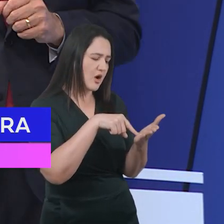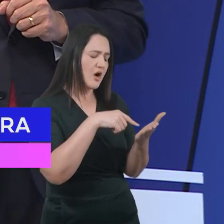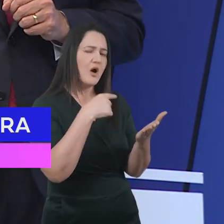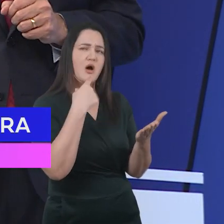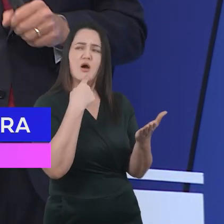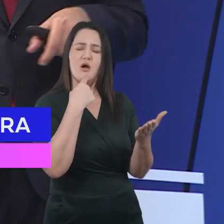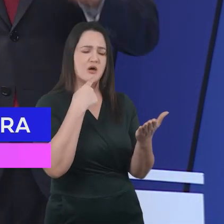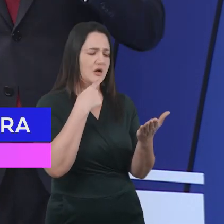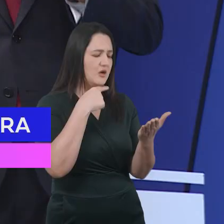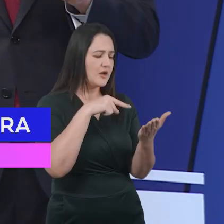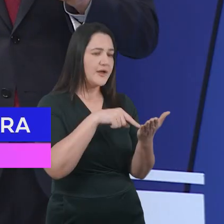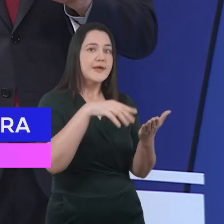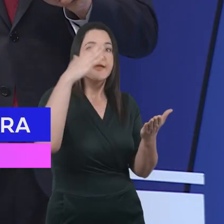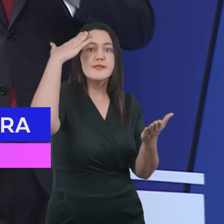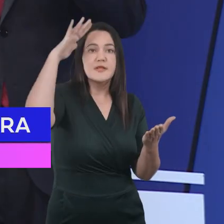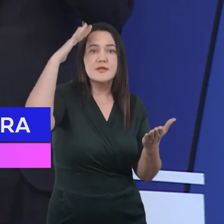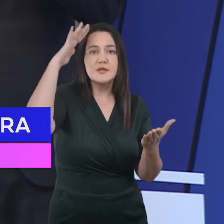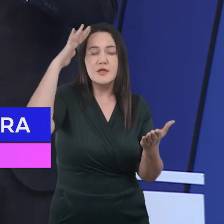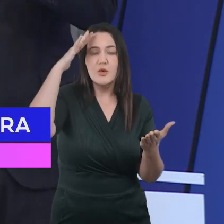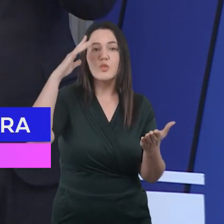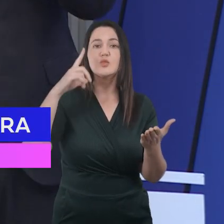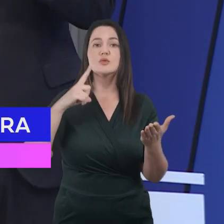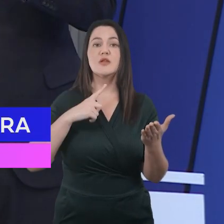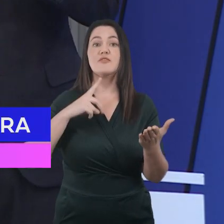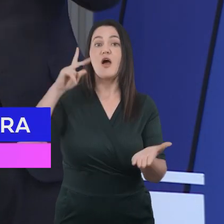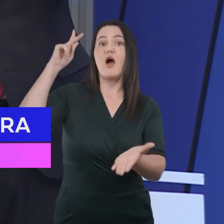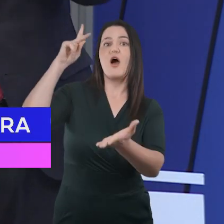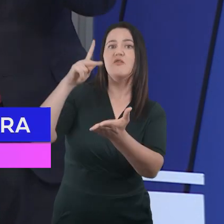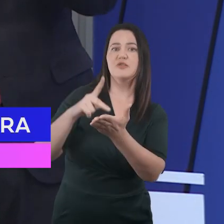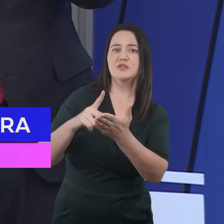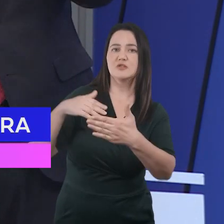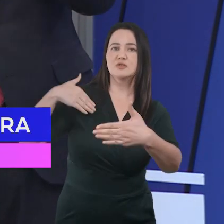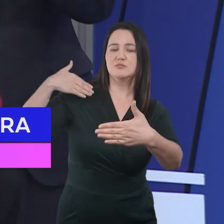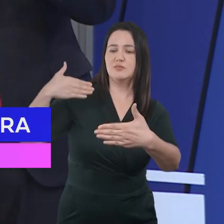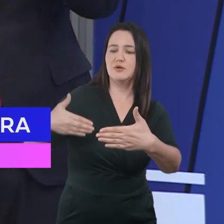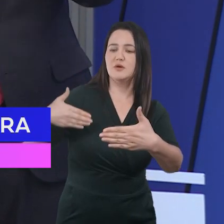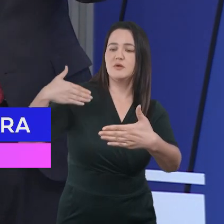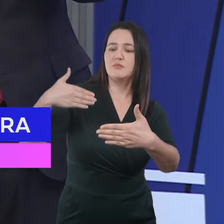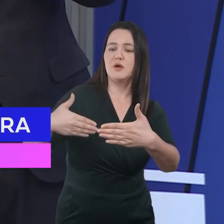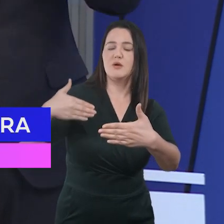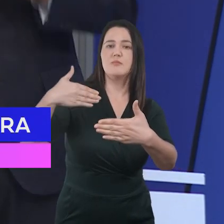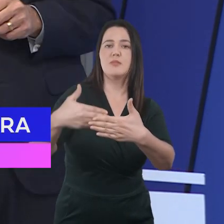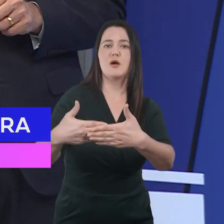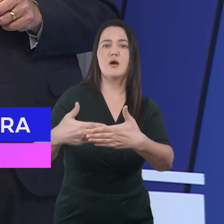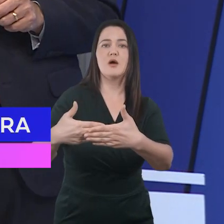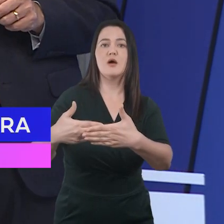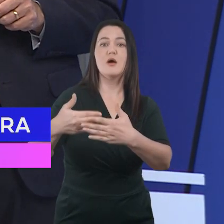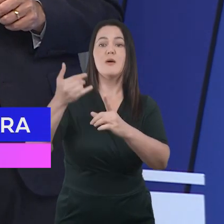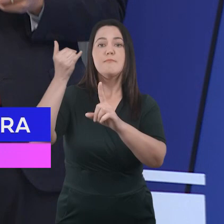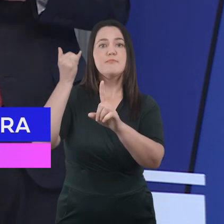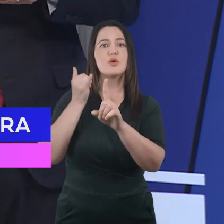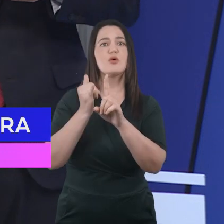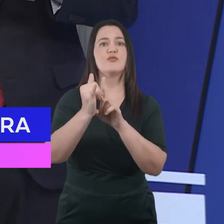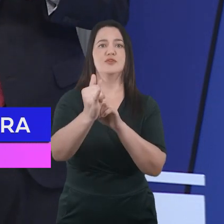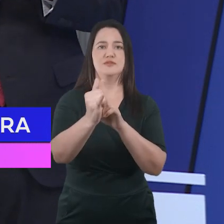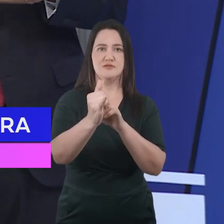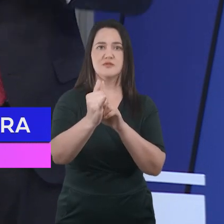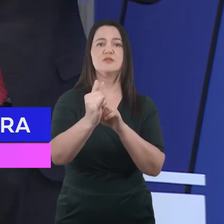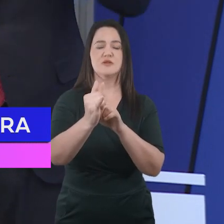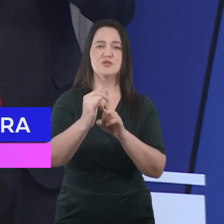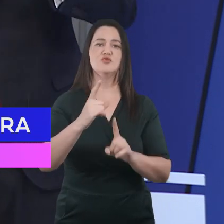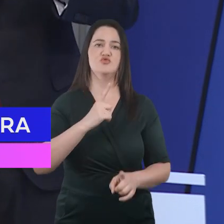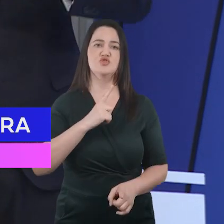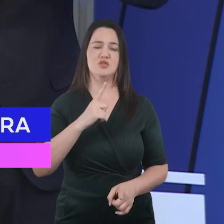tardes e manhãs. Ele chegou no momento do qual essa profecia iria se cumprir. Dentre